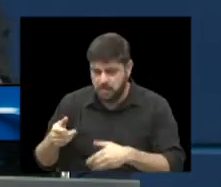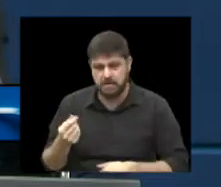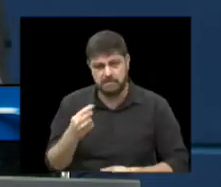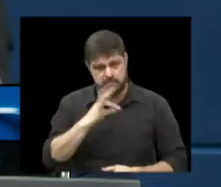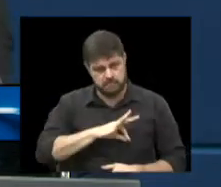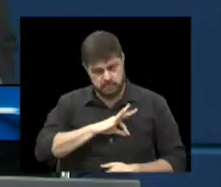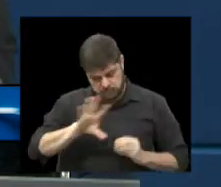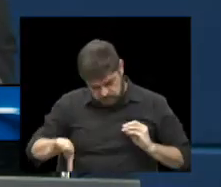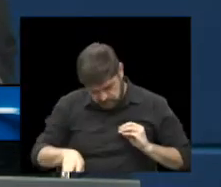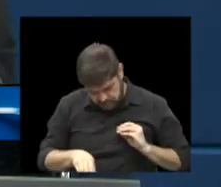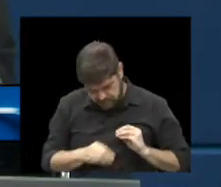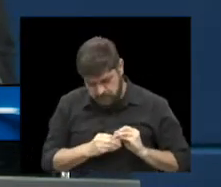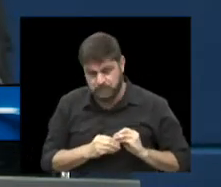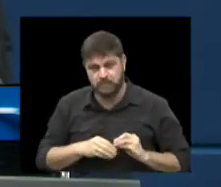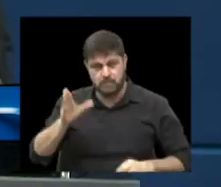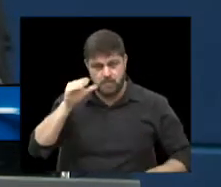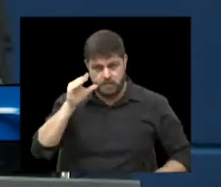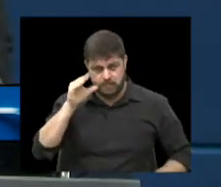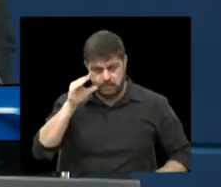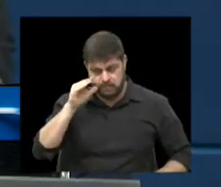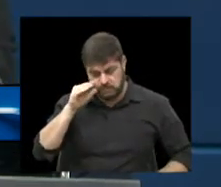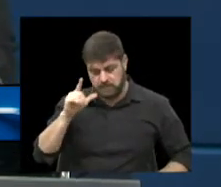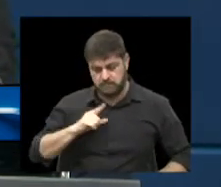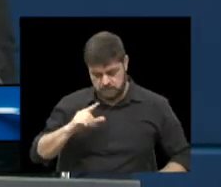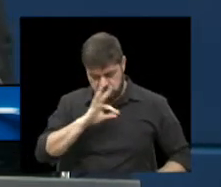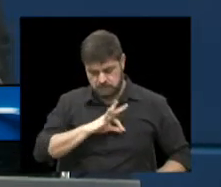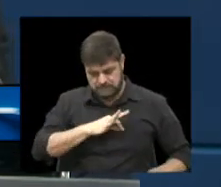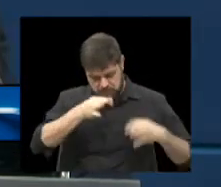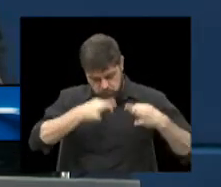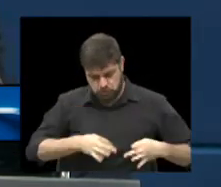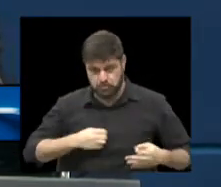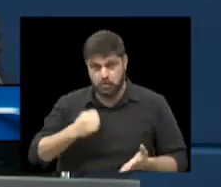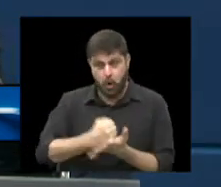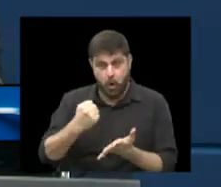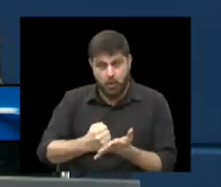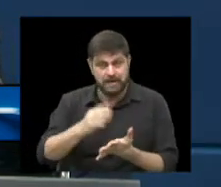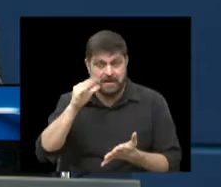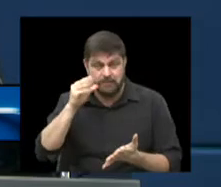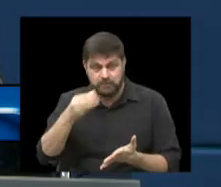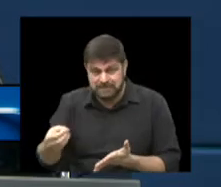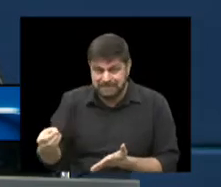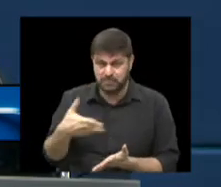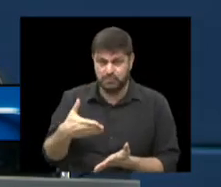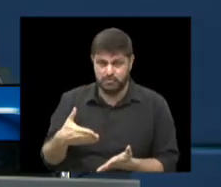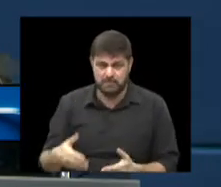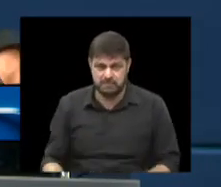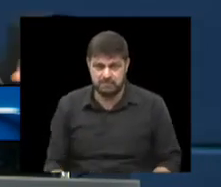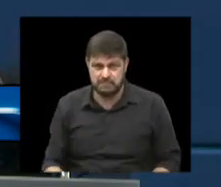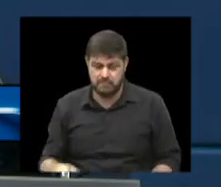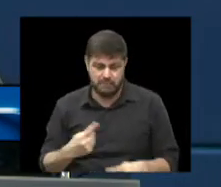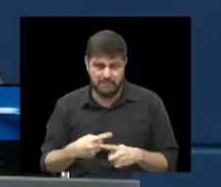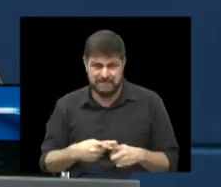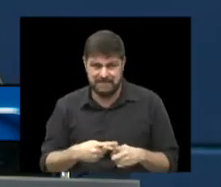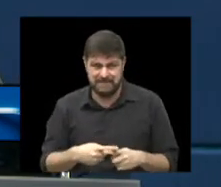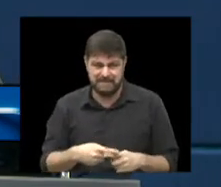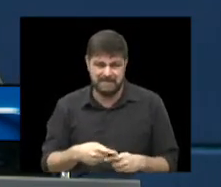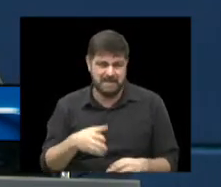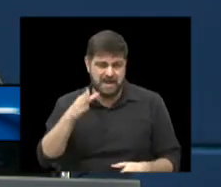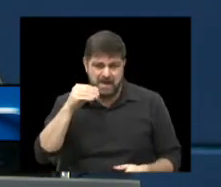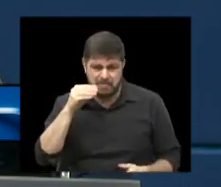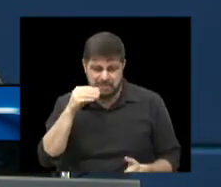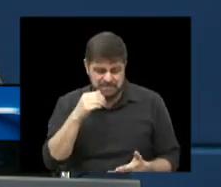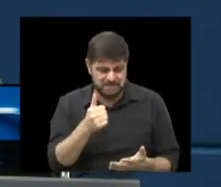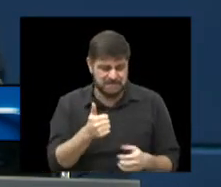remuneração, reajuste dos servidores municipais, com a contratação de mais servidores para suprir a falta